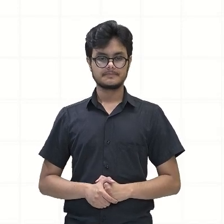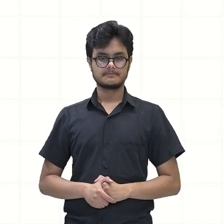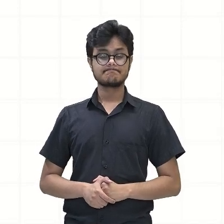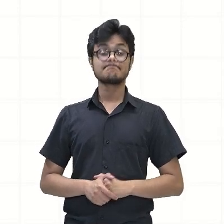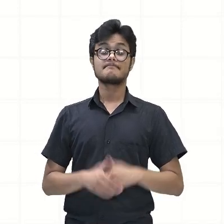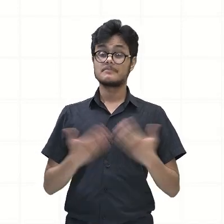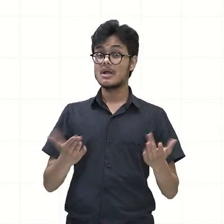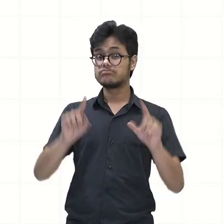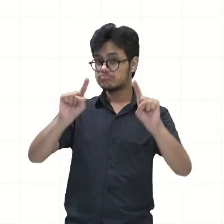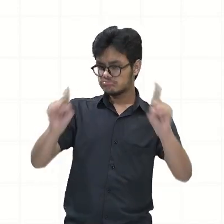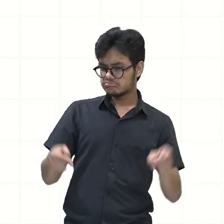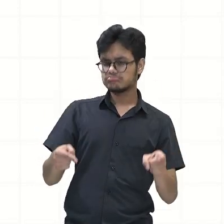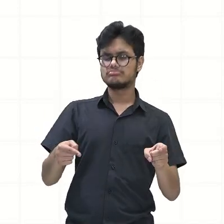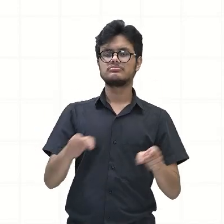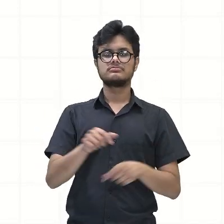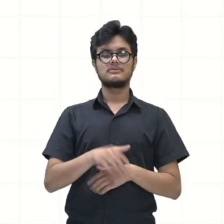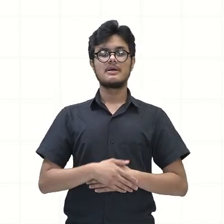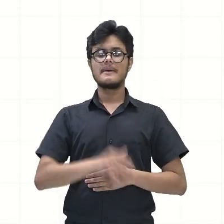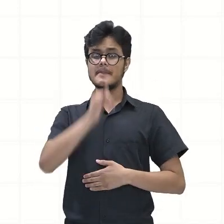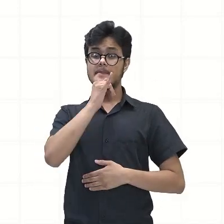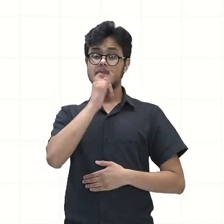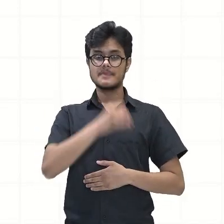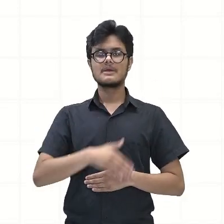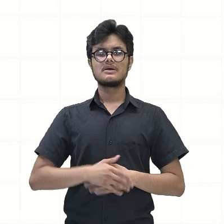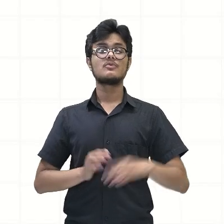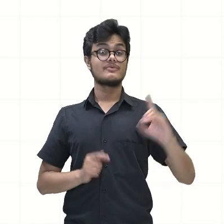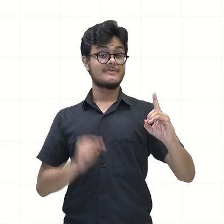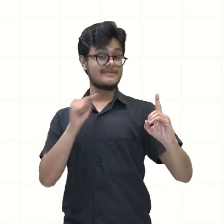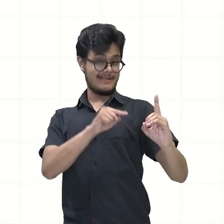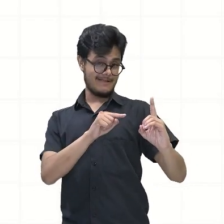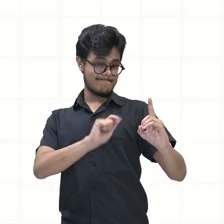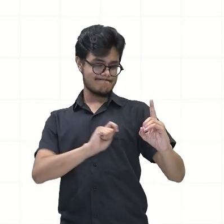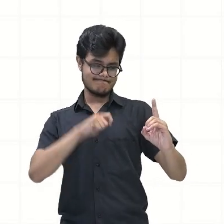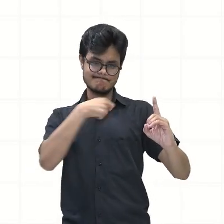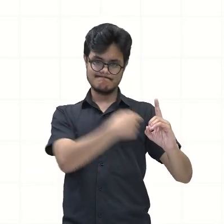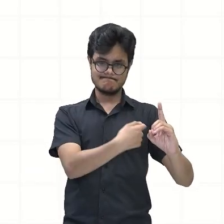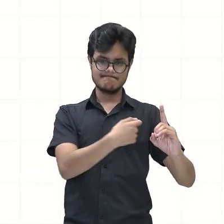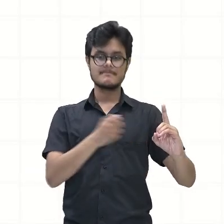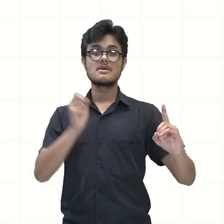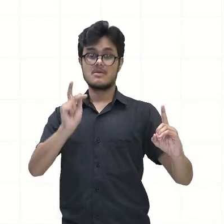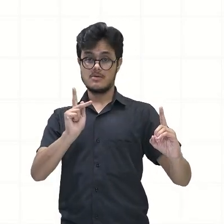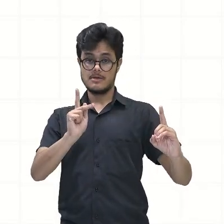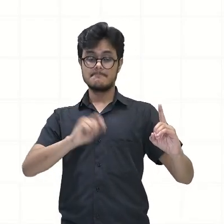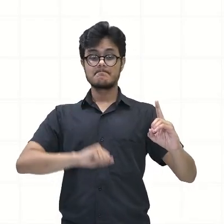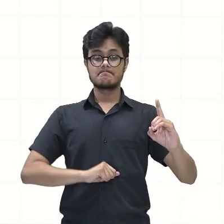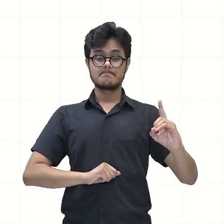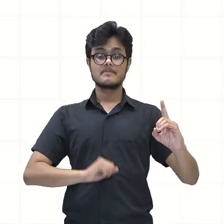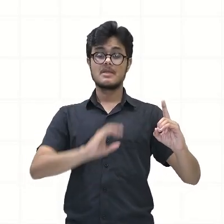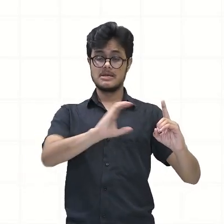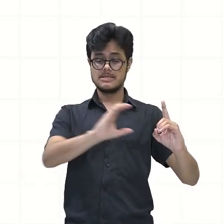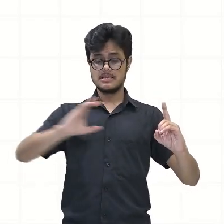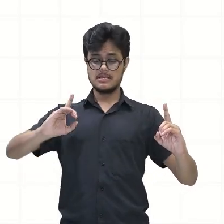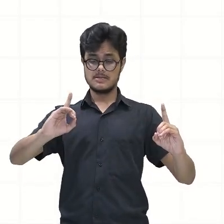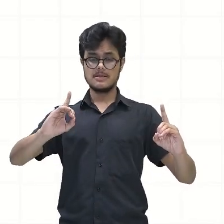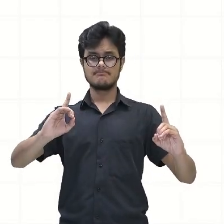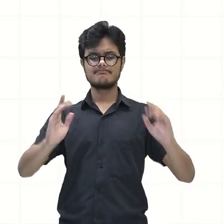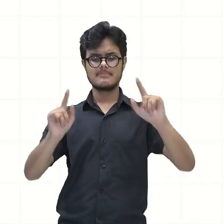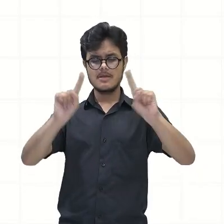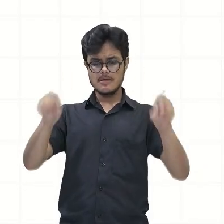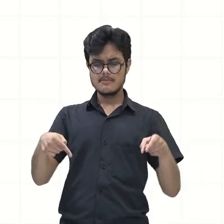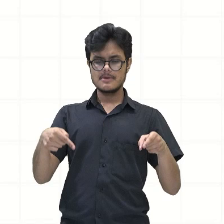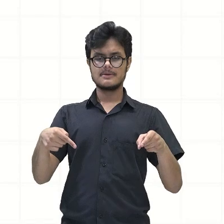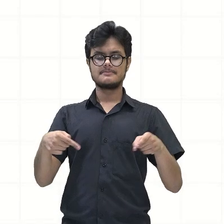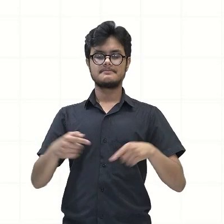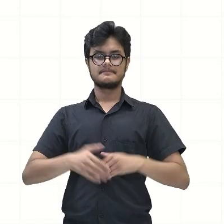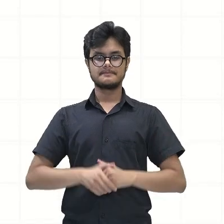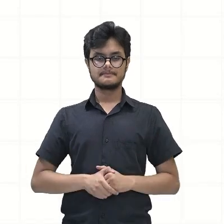certo? Se eu quisesse a distância de C e D, aí eu colocaria distância de C e D, por exemplo, tá? Então, aí